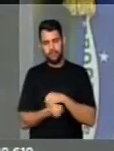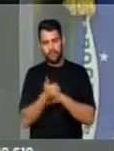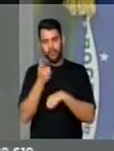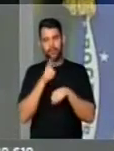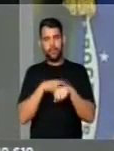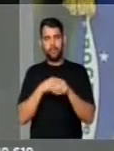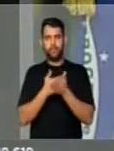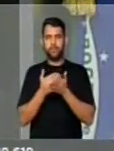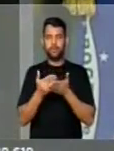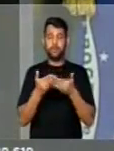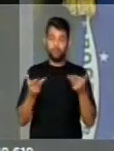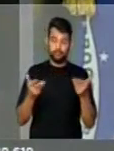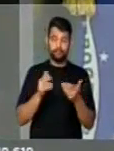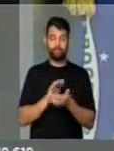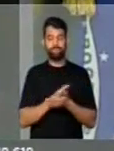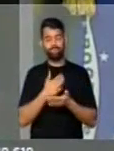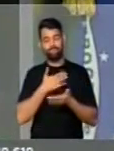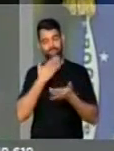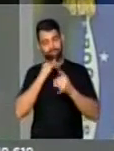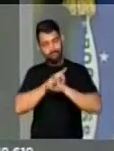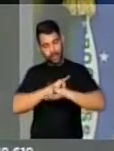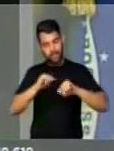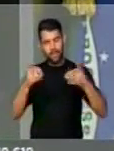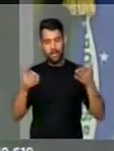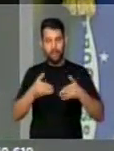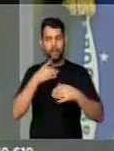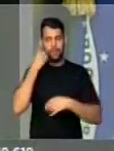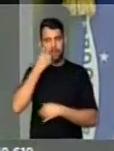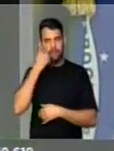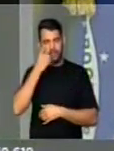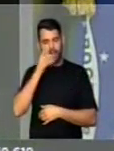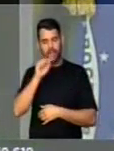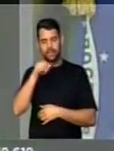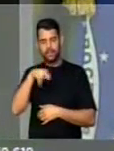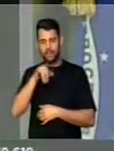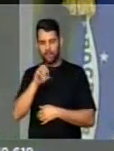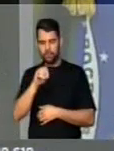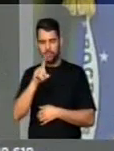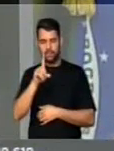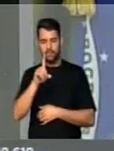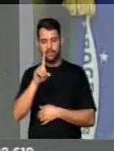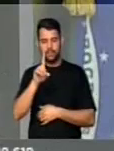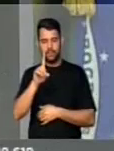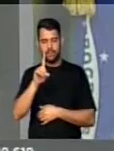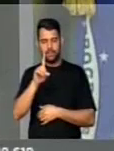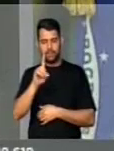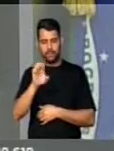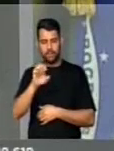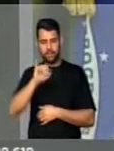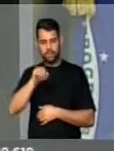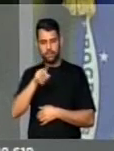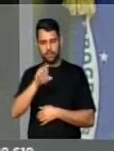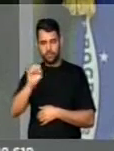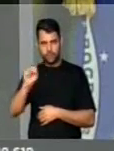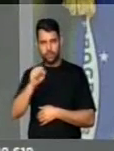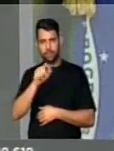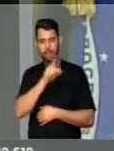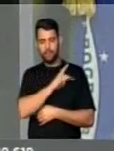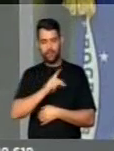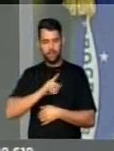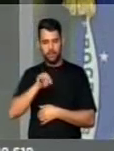tempo. Quero destacar aqui os deputados Anselmo de Jesus, que presidiu a